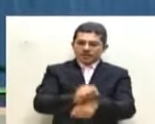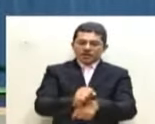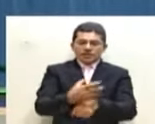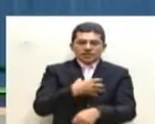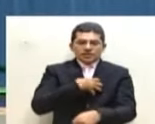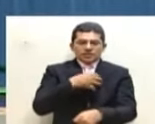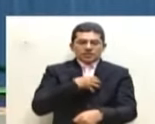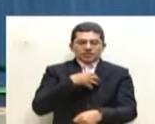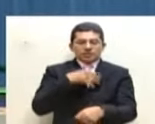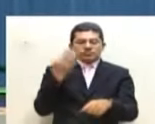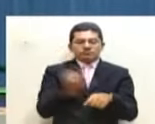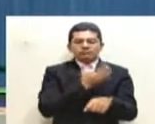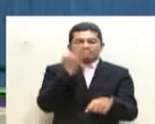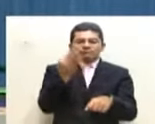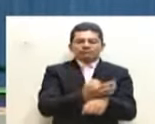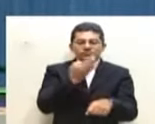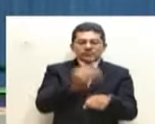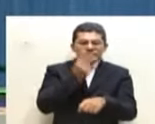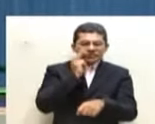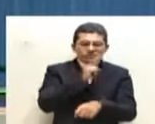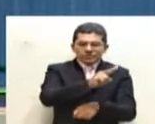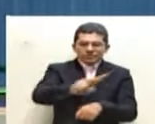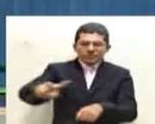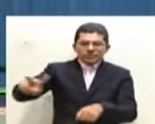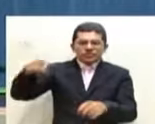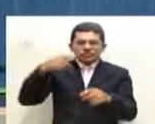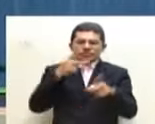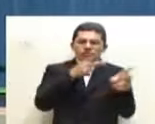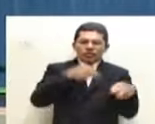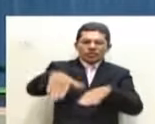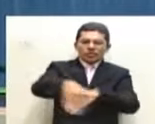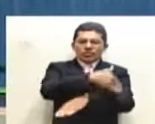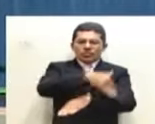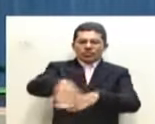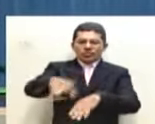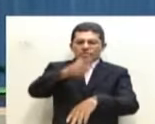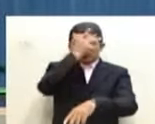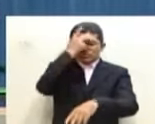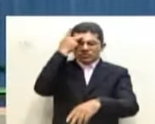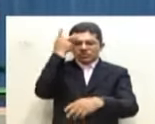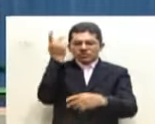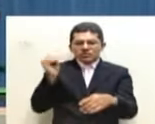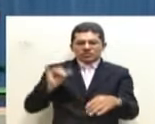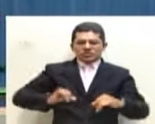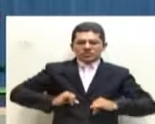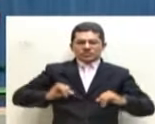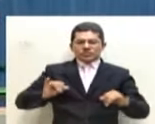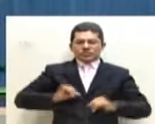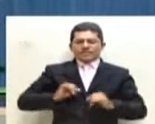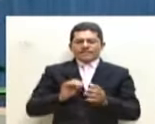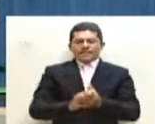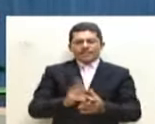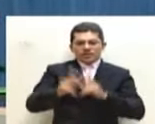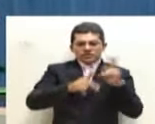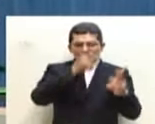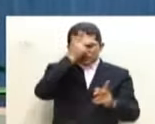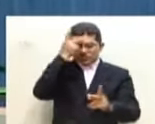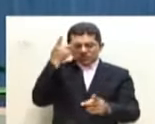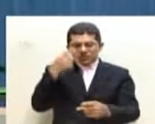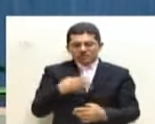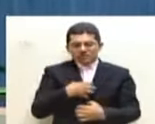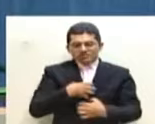sentir a dor dos que dormem na rua, a dor dos condenados injustamente, a dor dos oprimidos